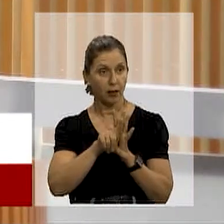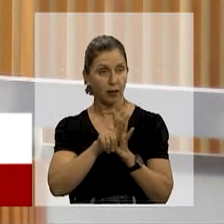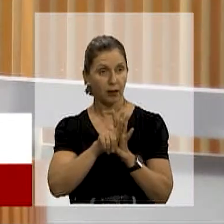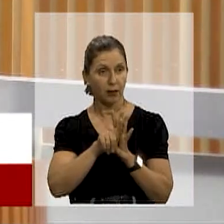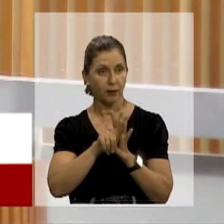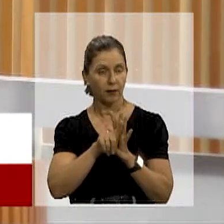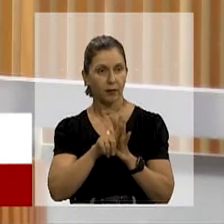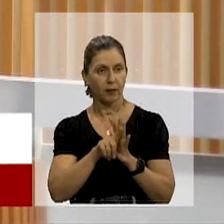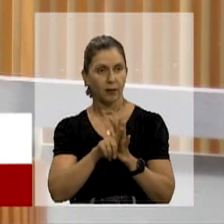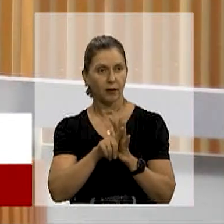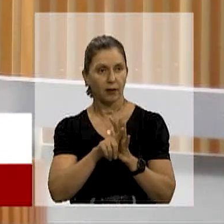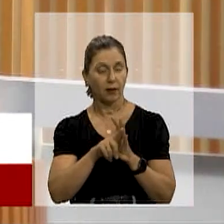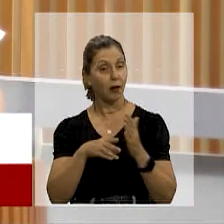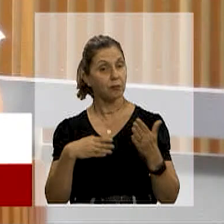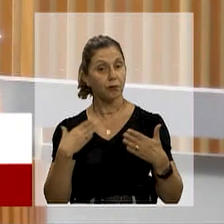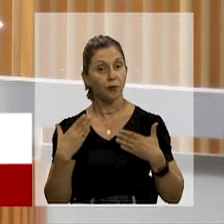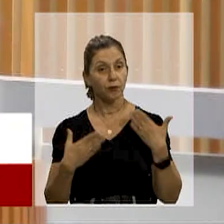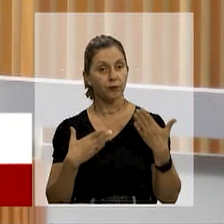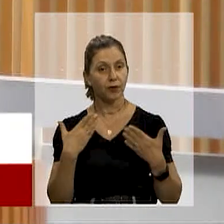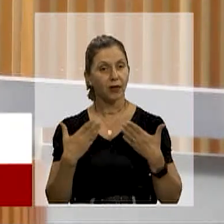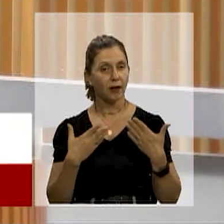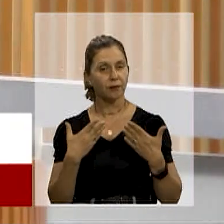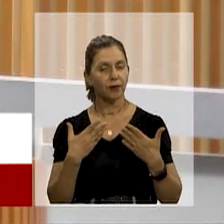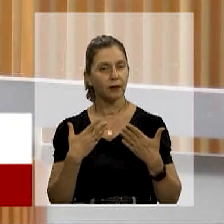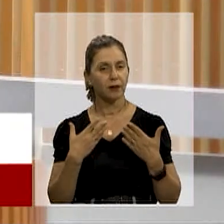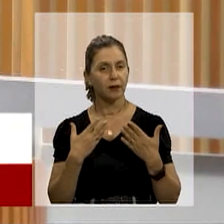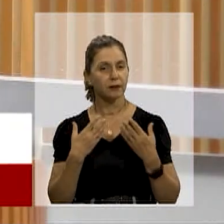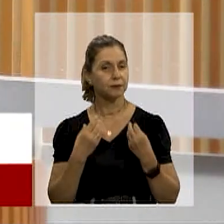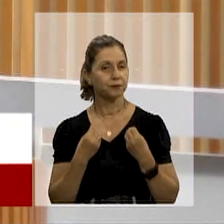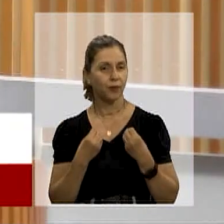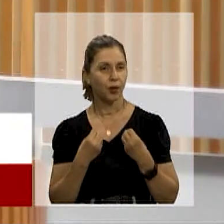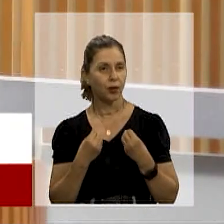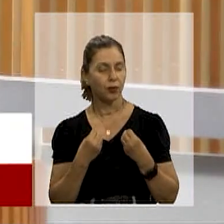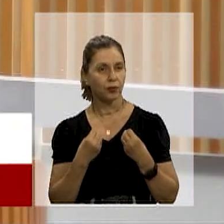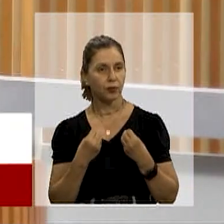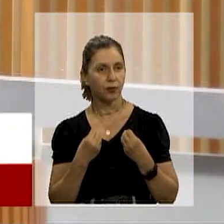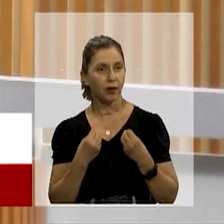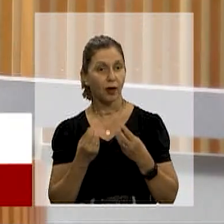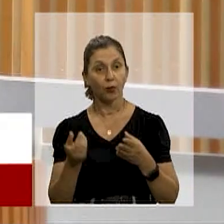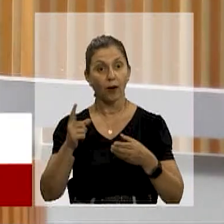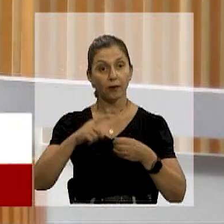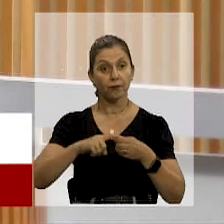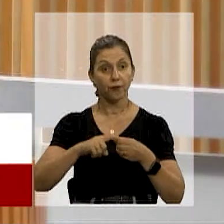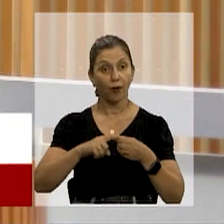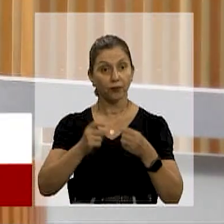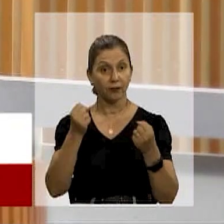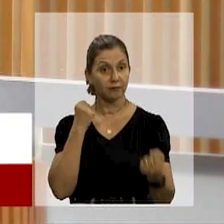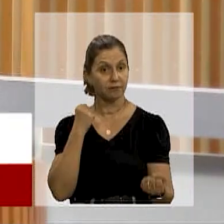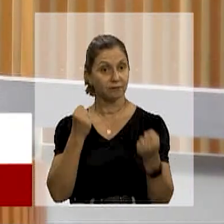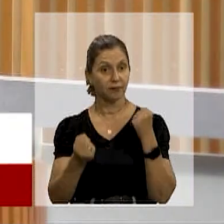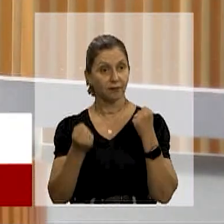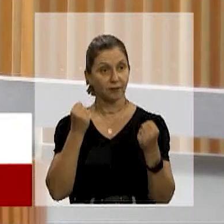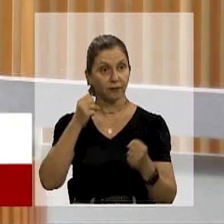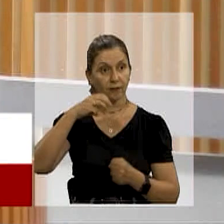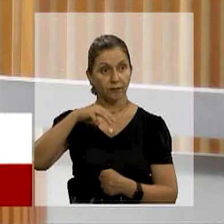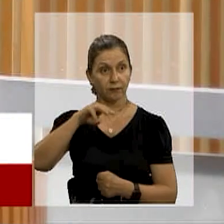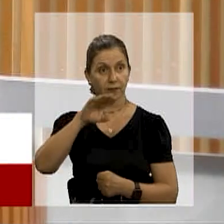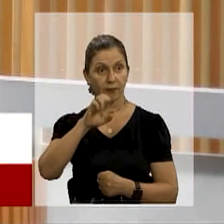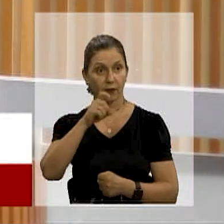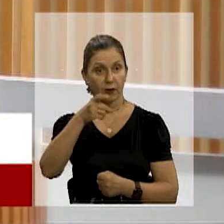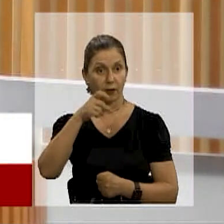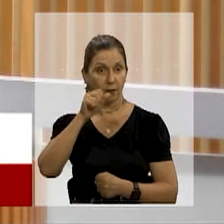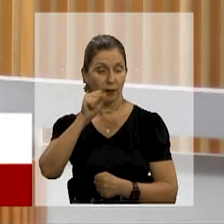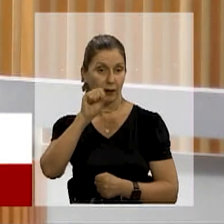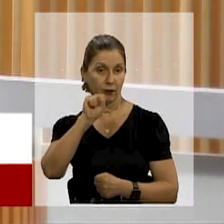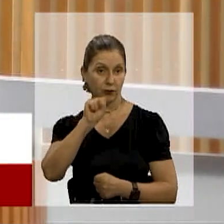gente ficou assim bastante feliz com o retorno do Mexa-se, até porque a lei do